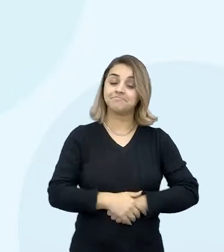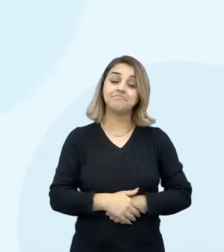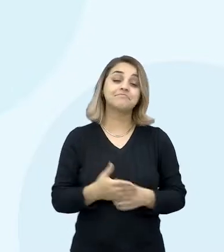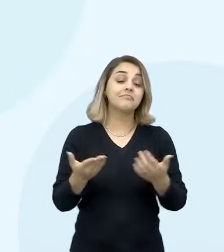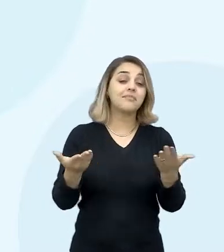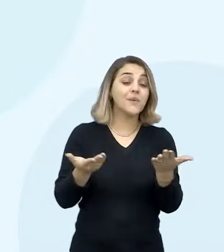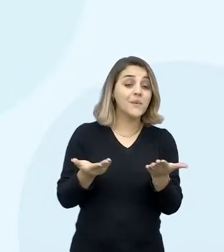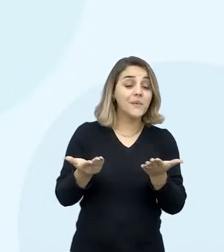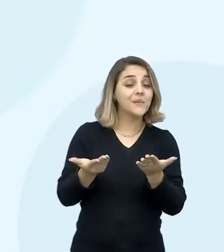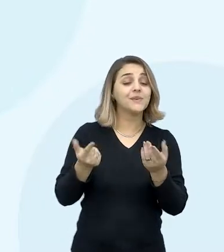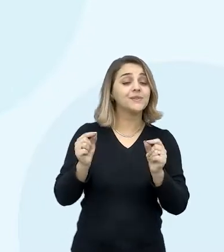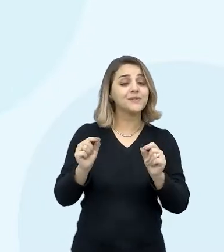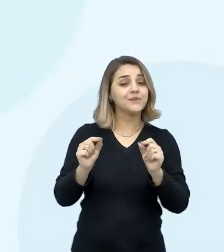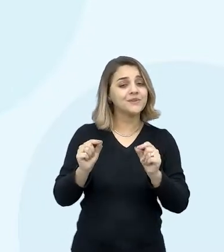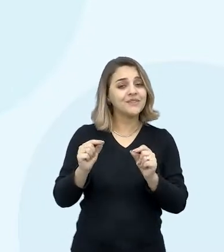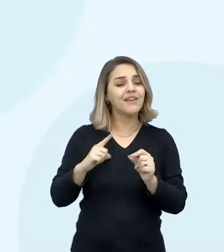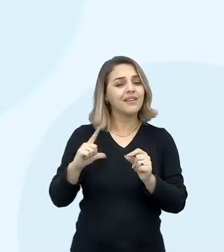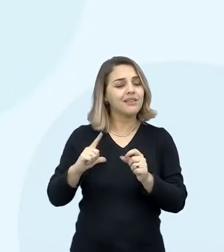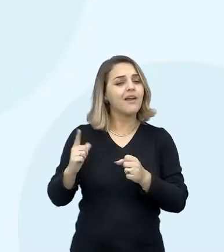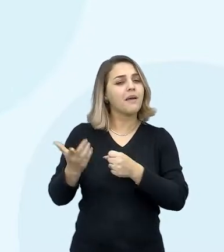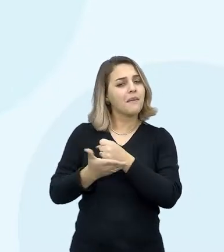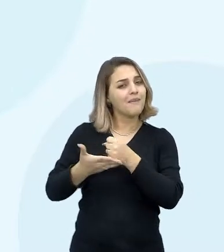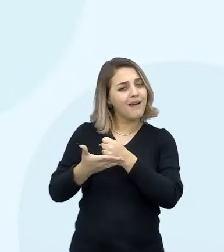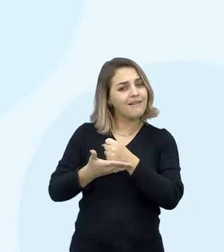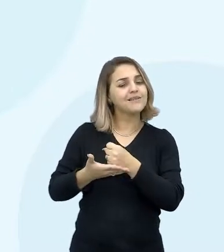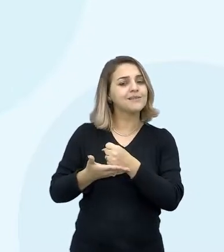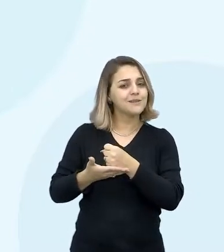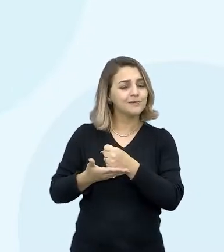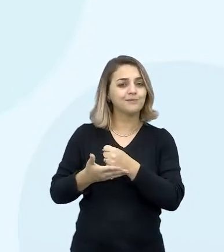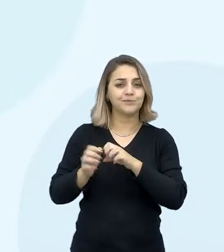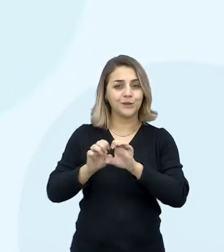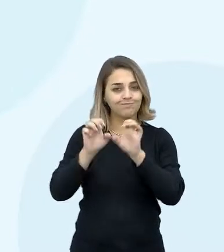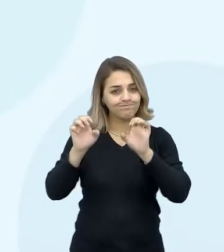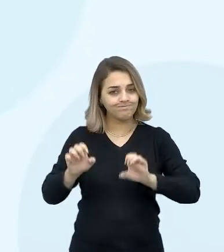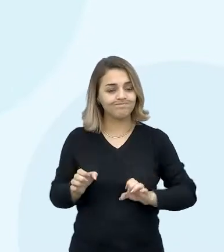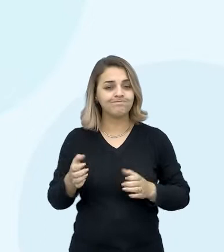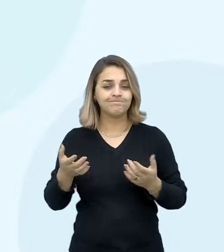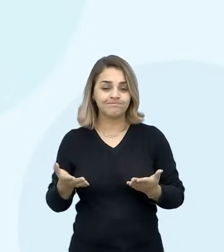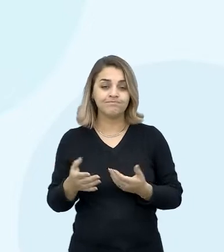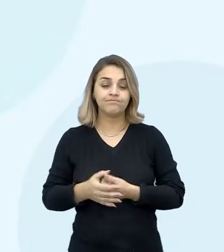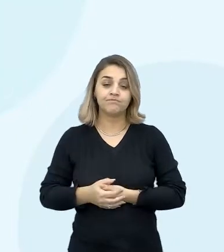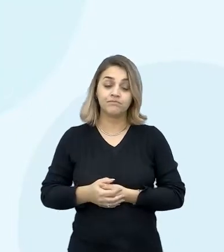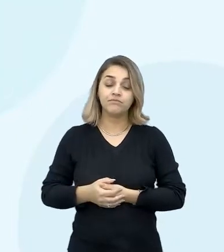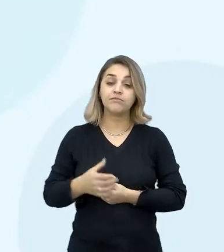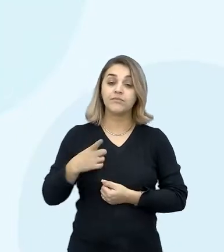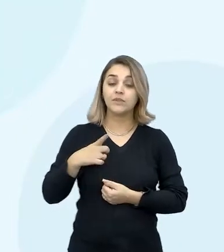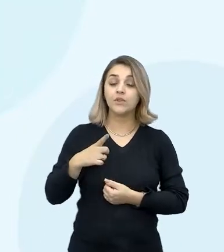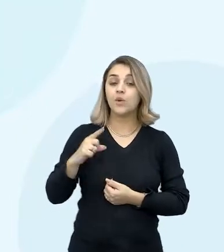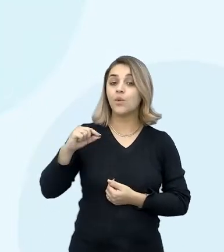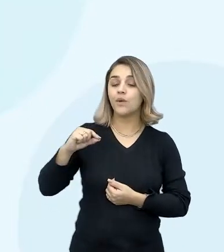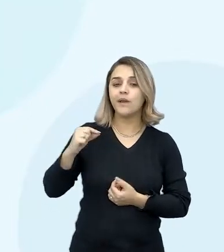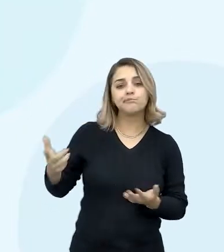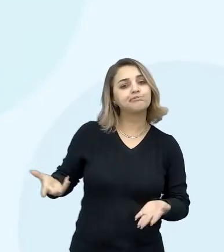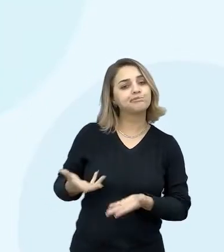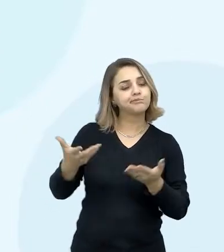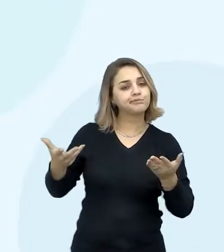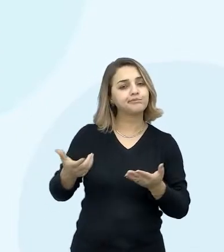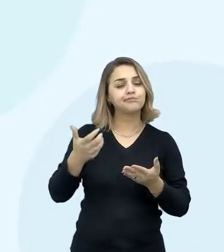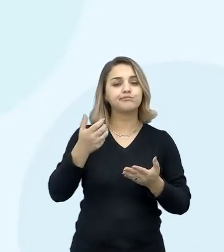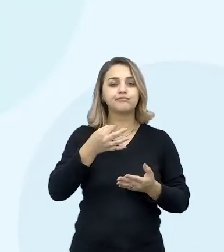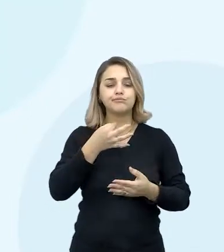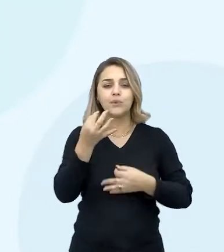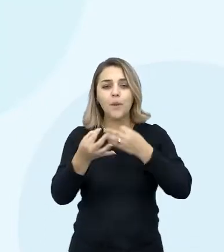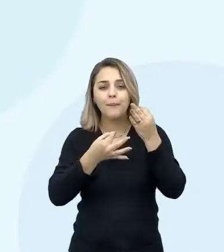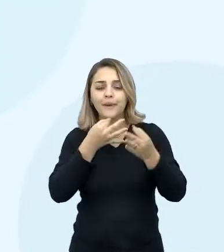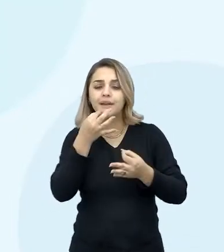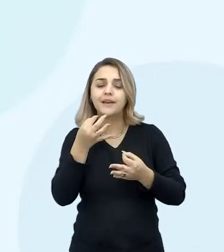então, com uma habilidade de eixo estruturante, né, que nos pede para levantar e testar hipóteses sobre temas